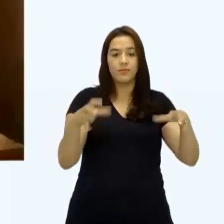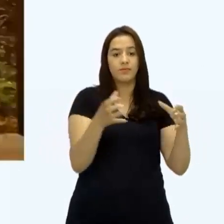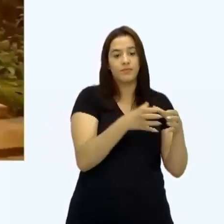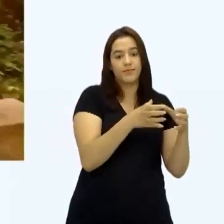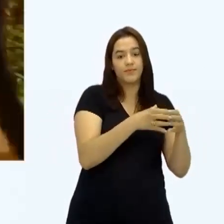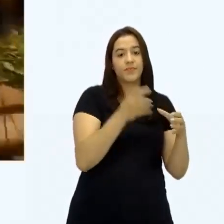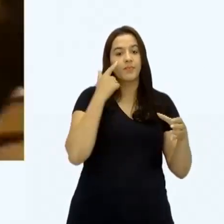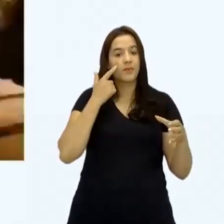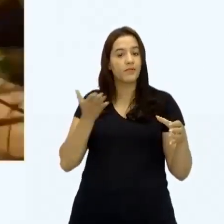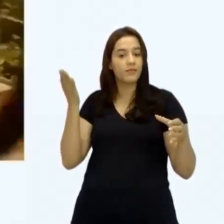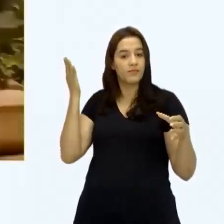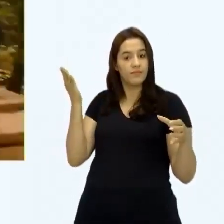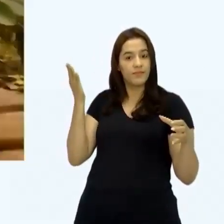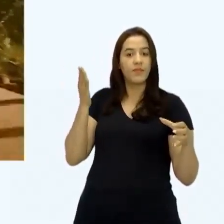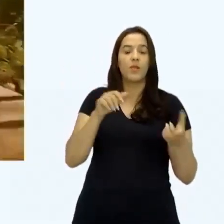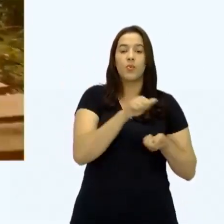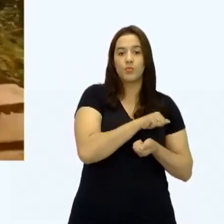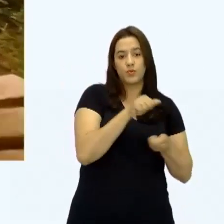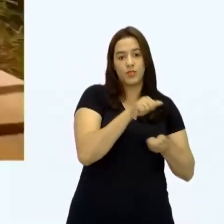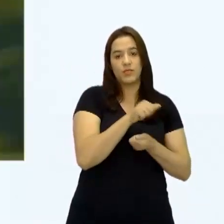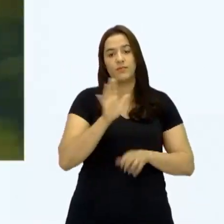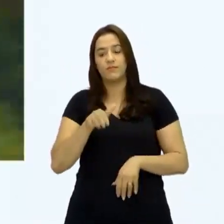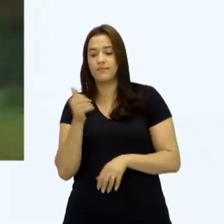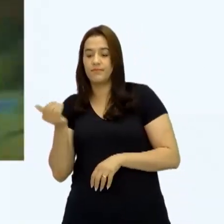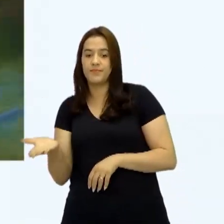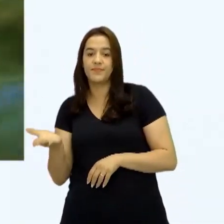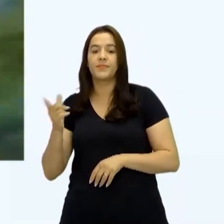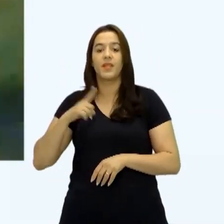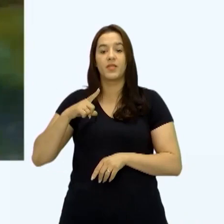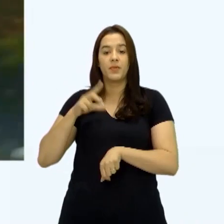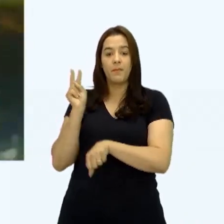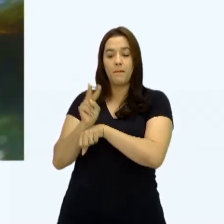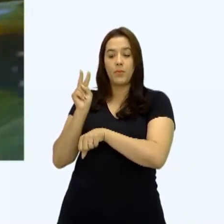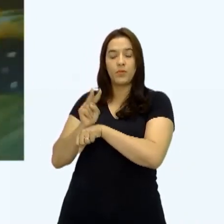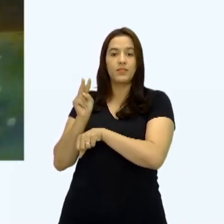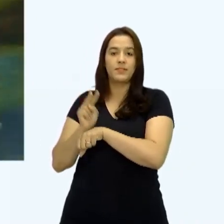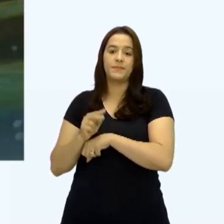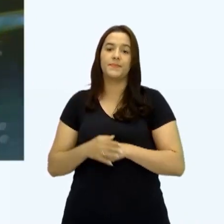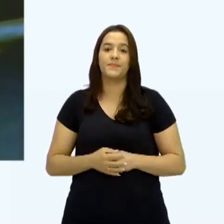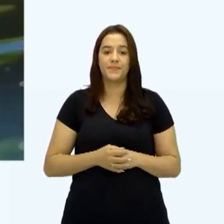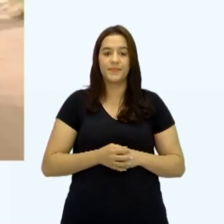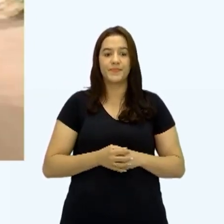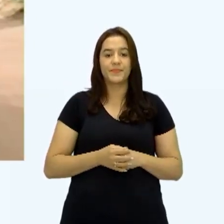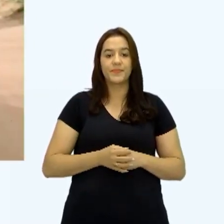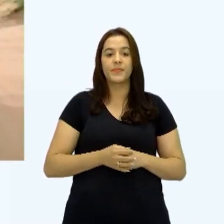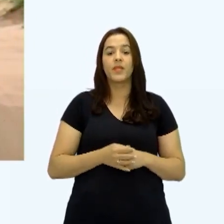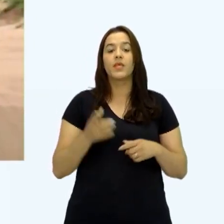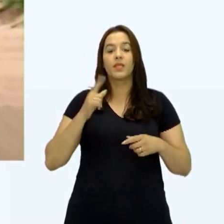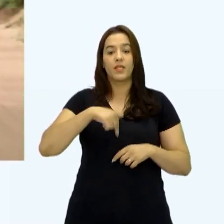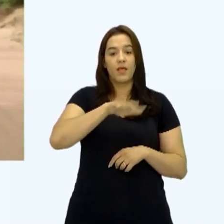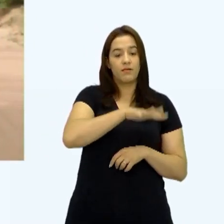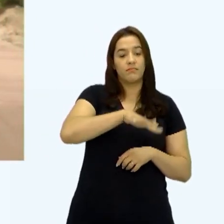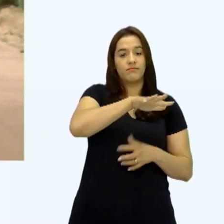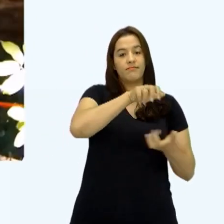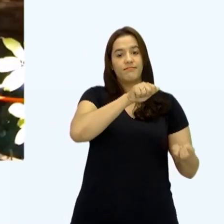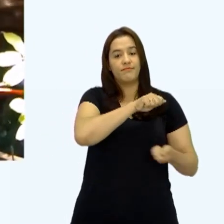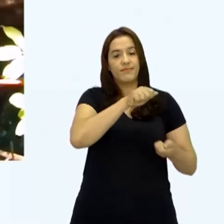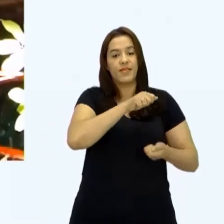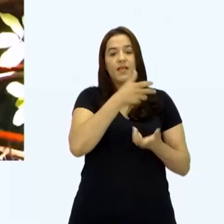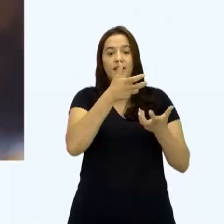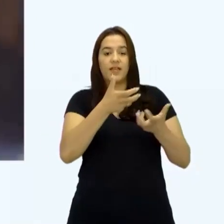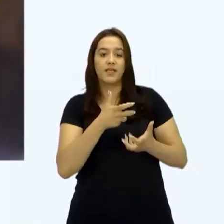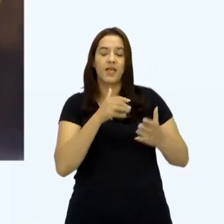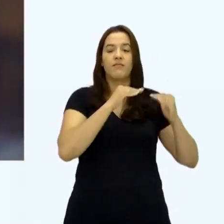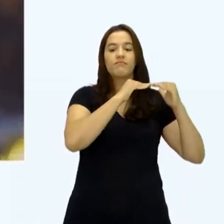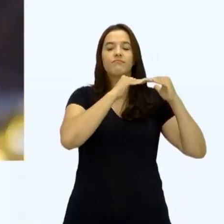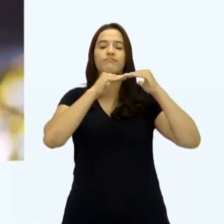De um lado estão as de uso sustentável e de outro, as de proteção integral. Enquanto as de uso sustentável buscam a